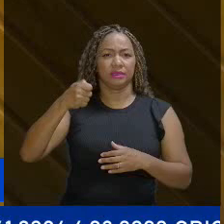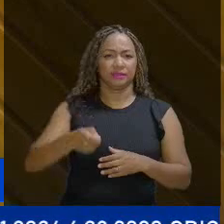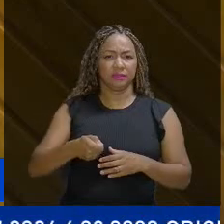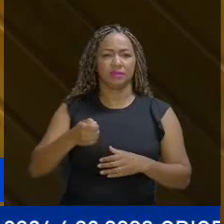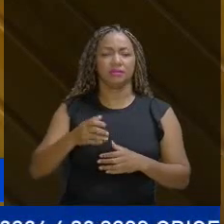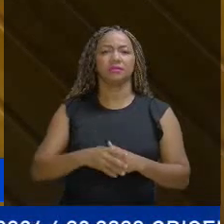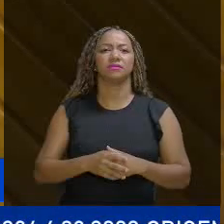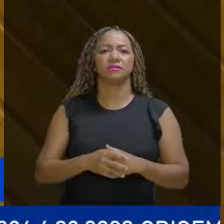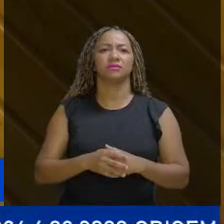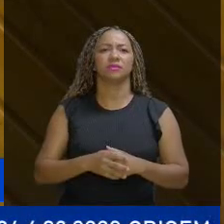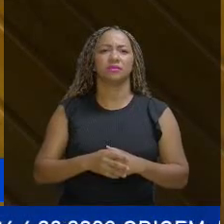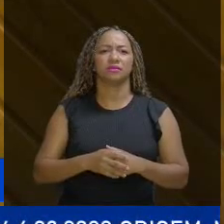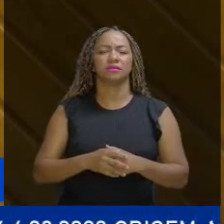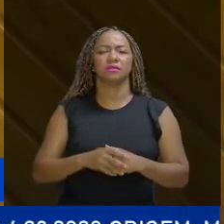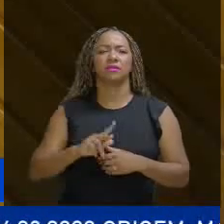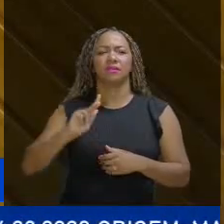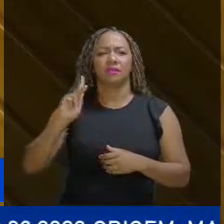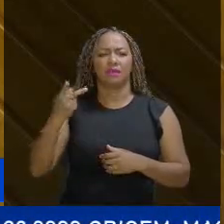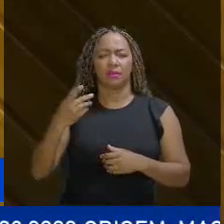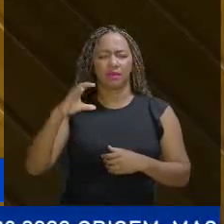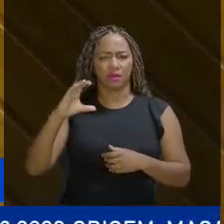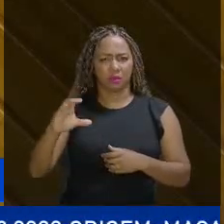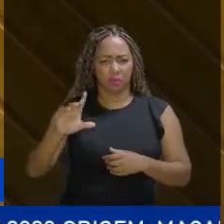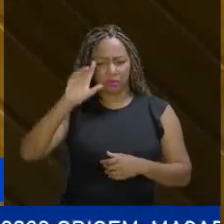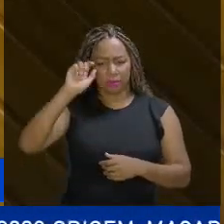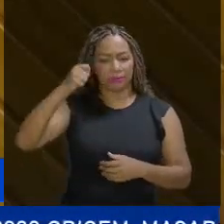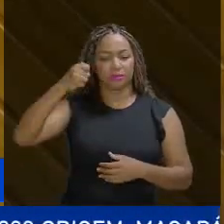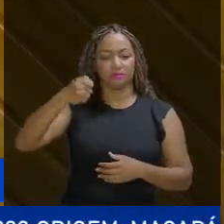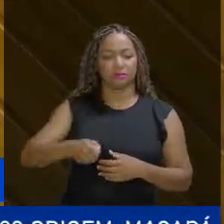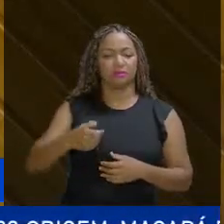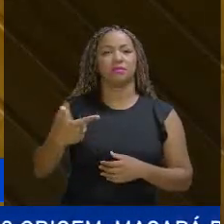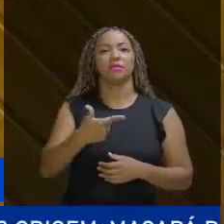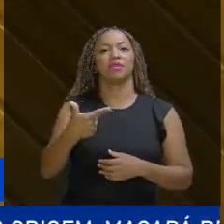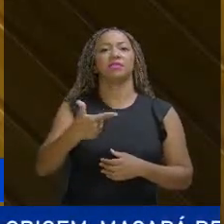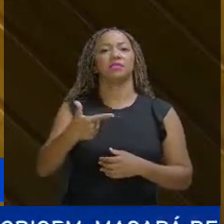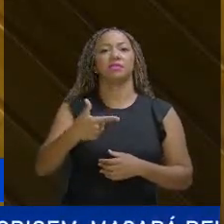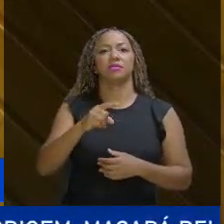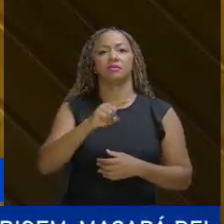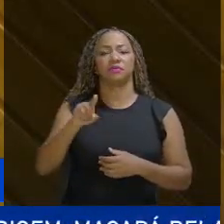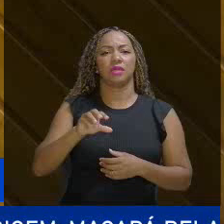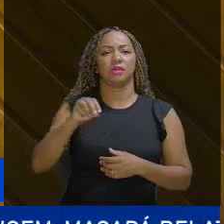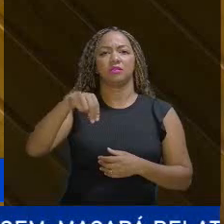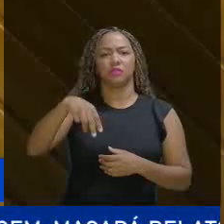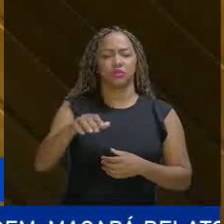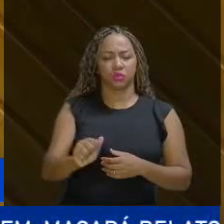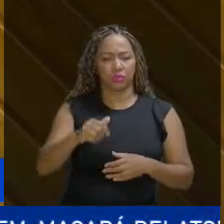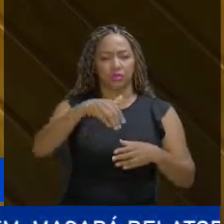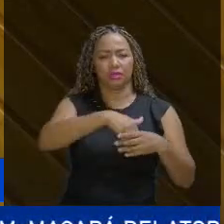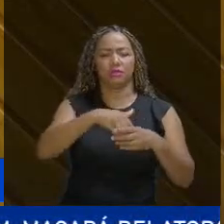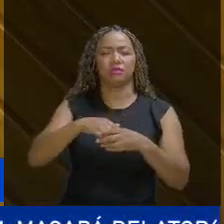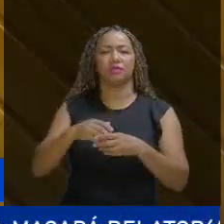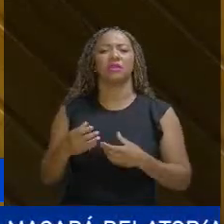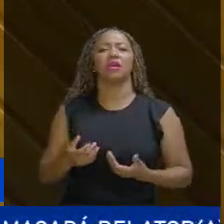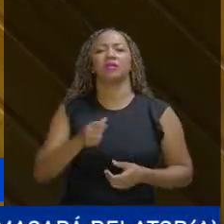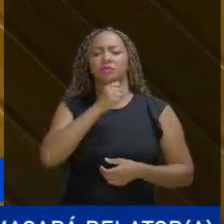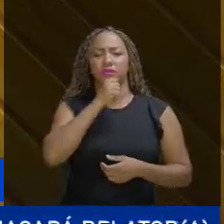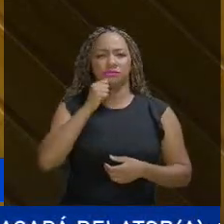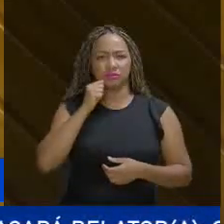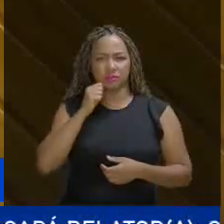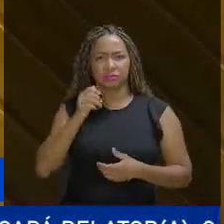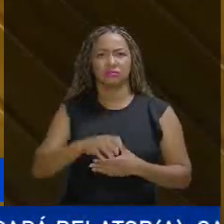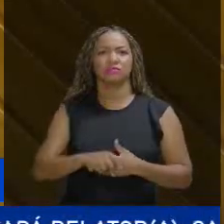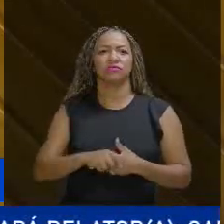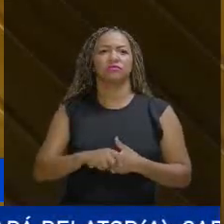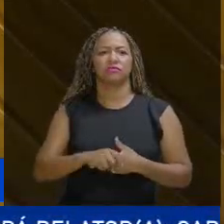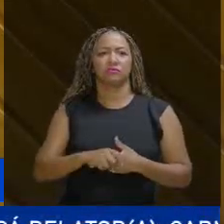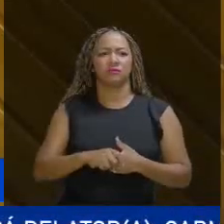sido. Este habeas corpus é contra uma decisão da 2ª Zona Eleitoral de Macapá, e usurpou a competência